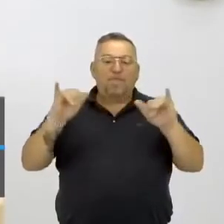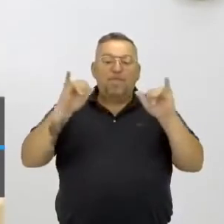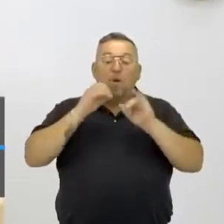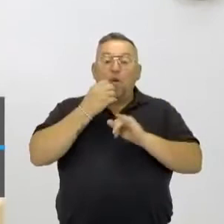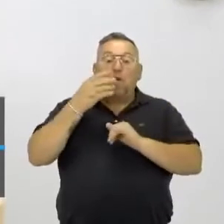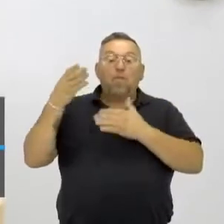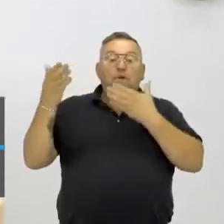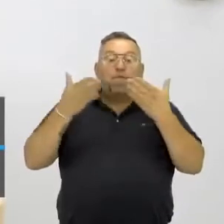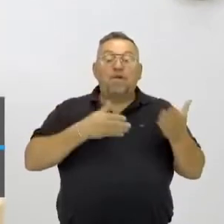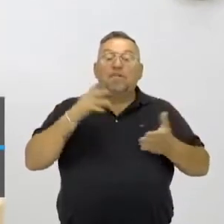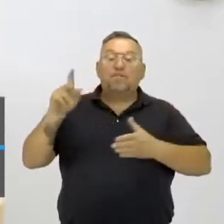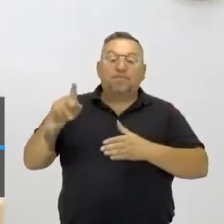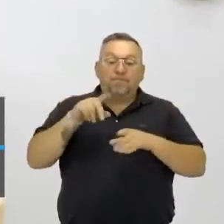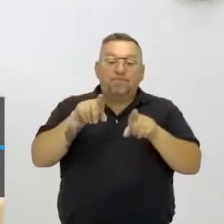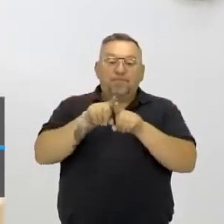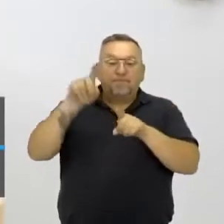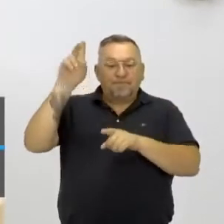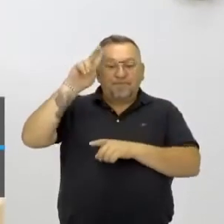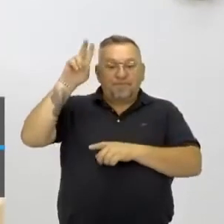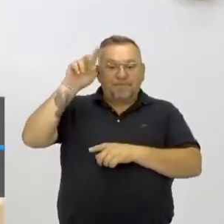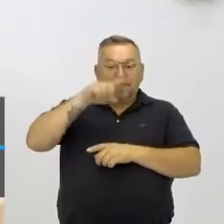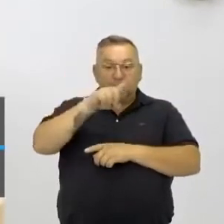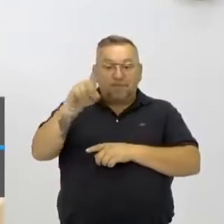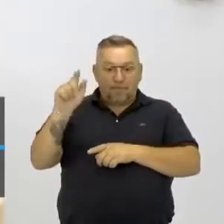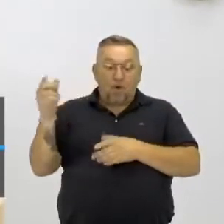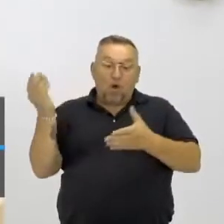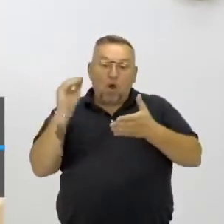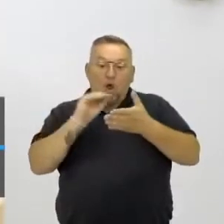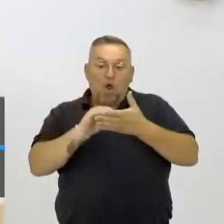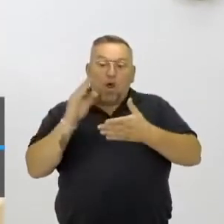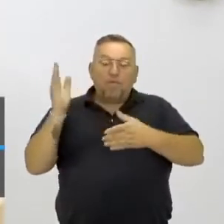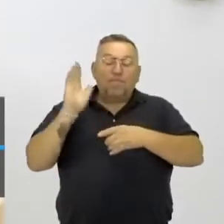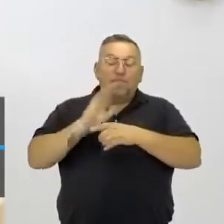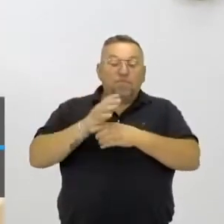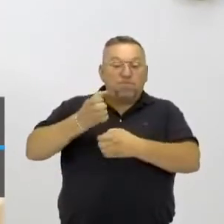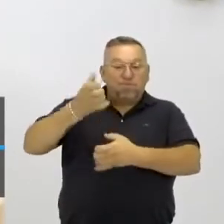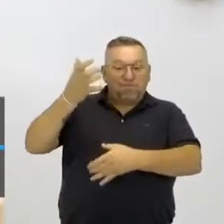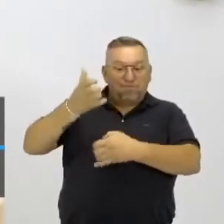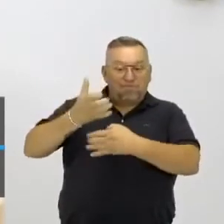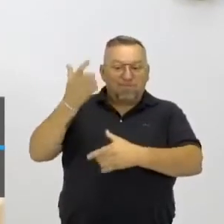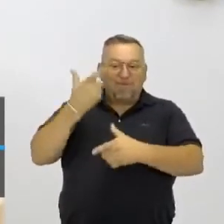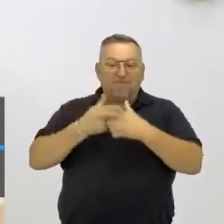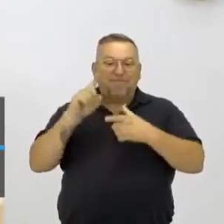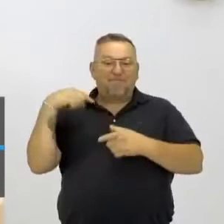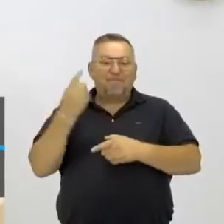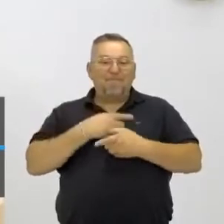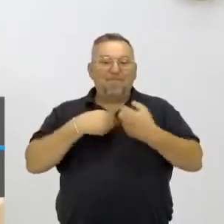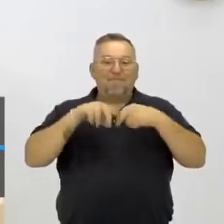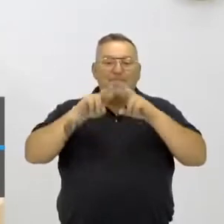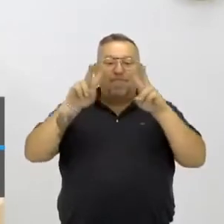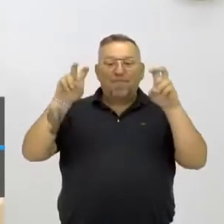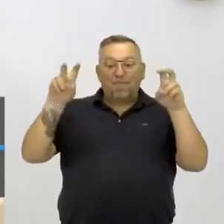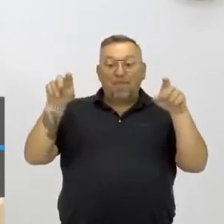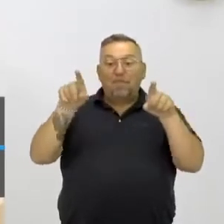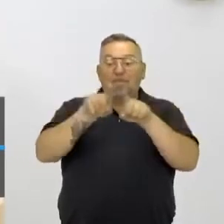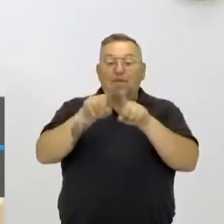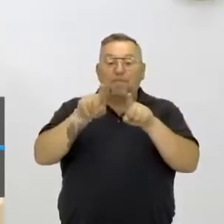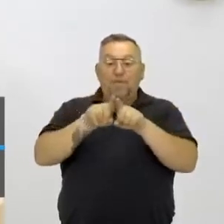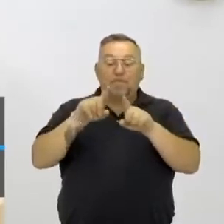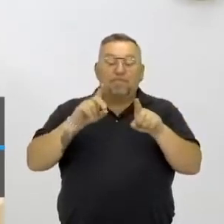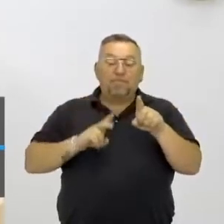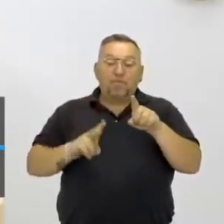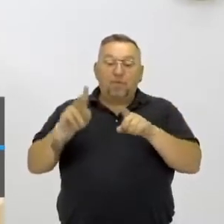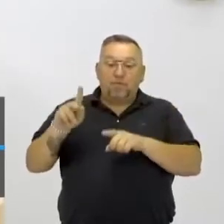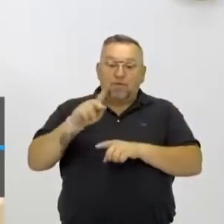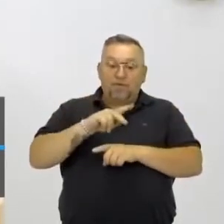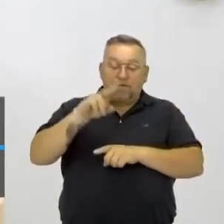Sejam bem-vindos, professores. Lembrando que vocês podem colocar as suas contribuições no chat sobre o nosso tema de hoje. Mesmo que eu não ler ou o